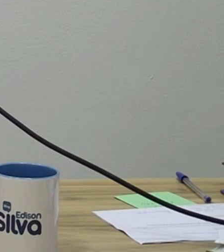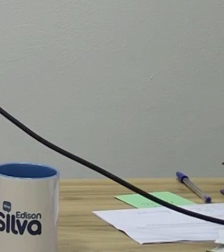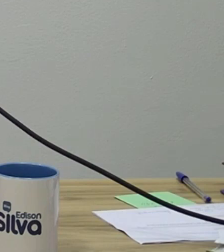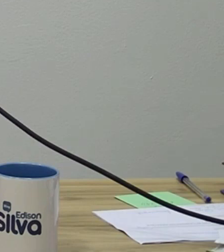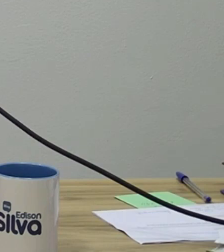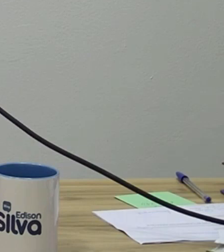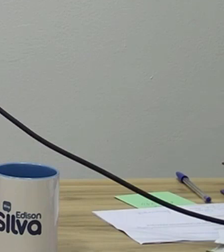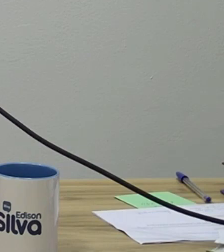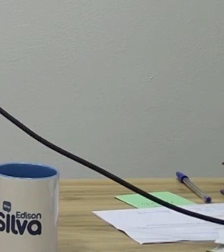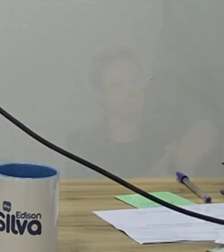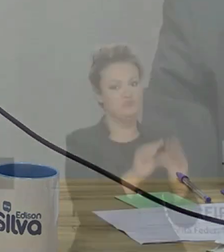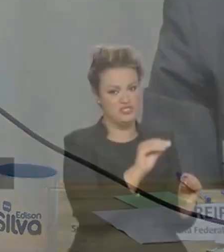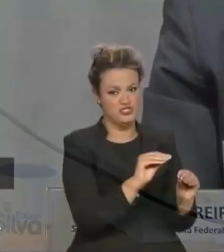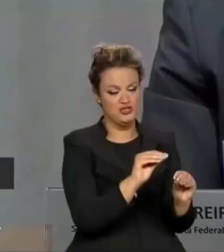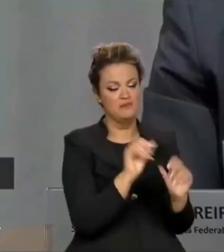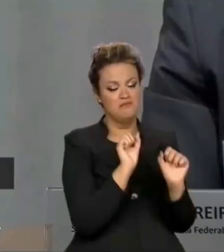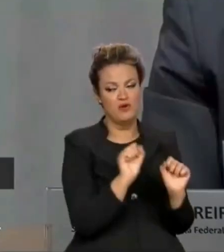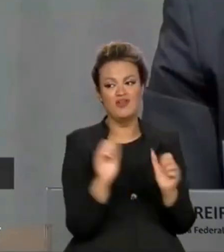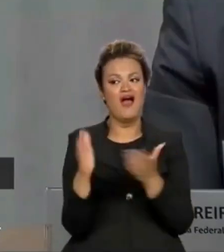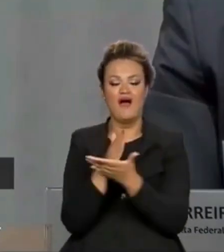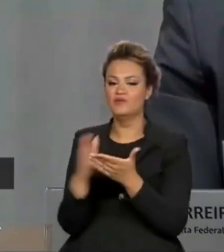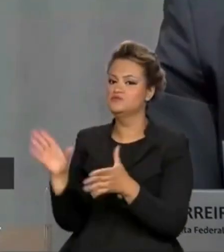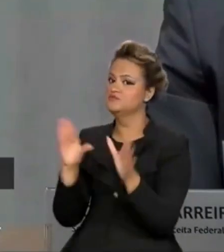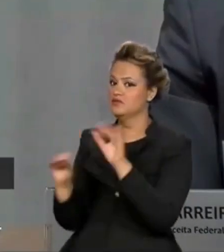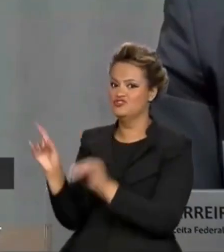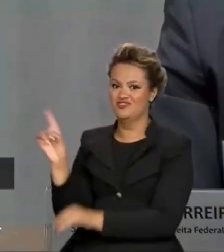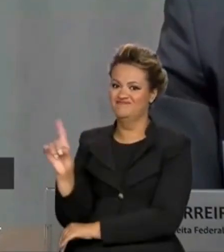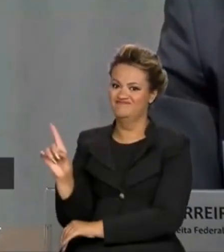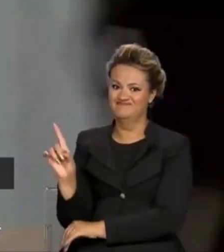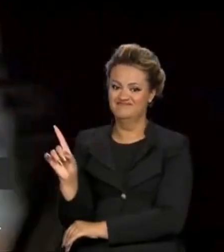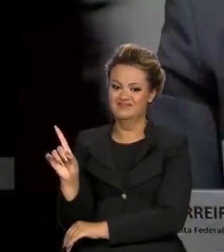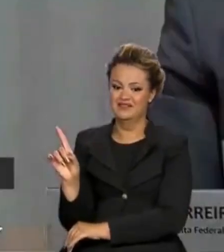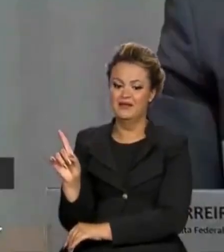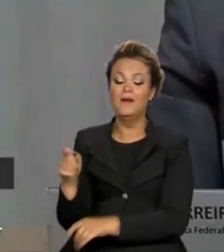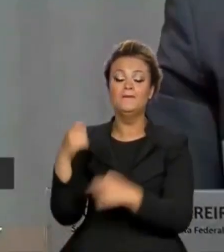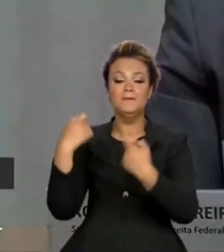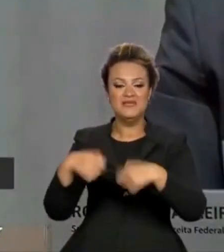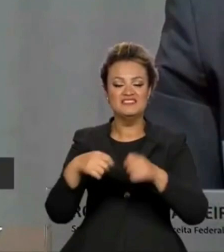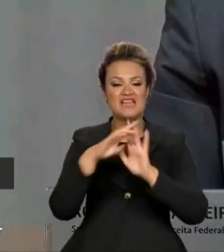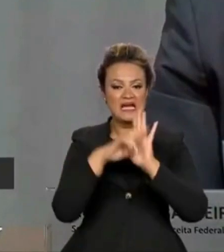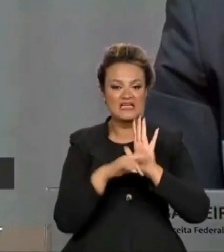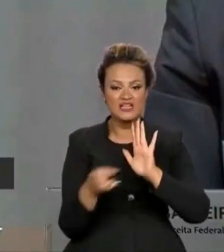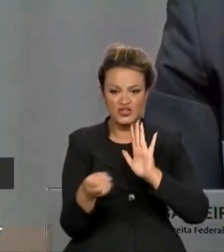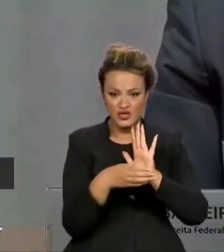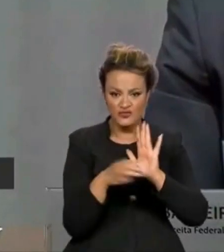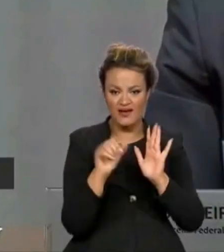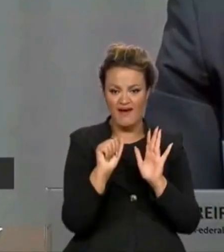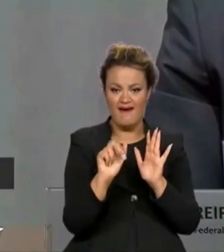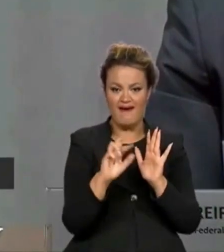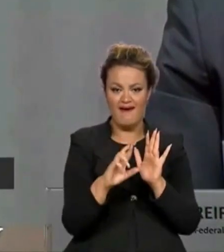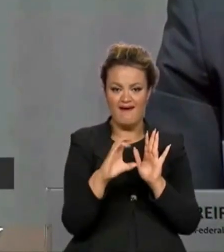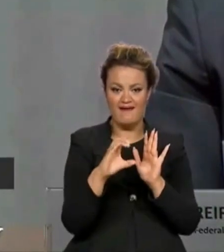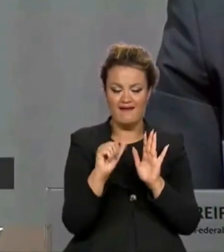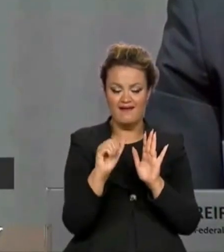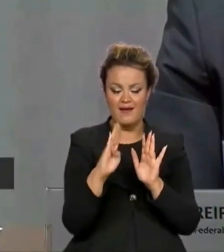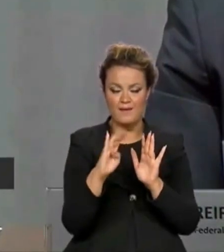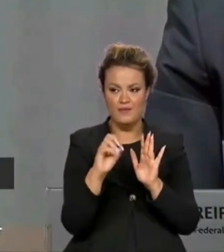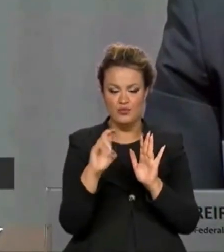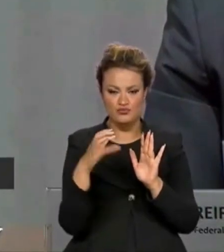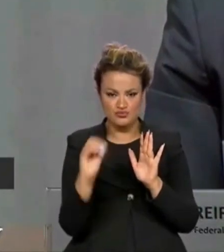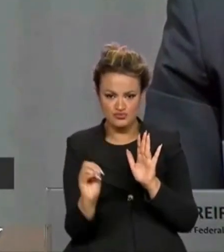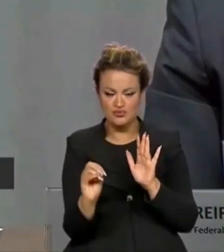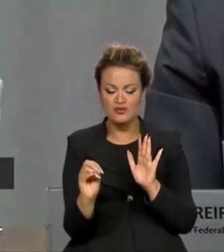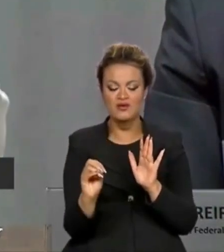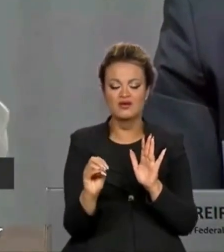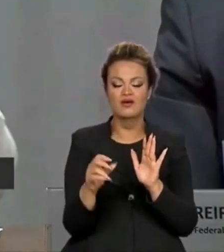Congresso. Vamos ouvi-la. Então, o porquê da necessidade do novo arcabouço fiscal? Por que o teto ruiu, caiu e não existe